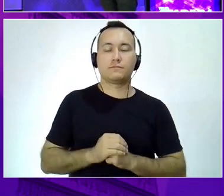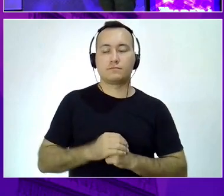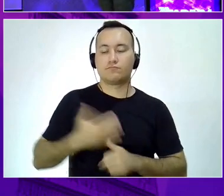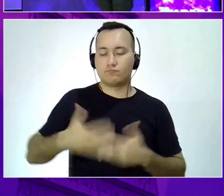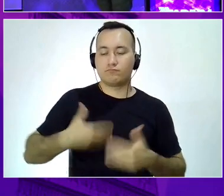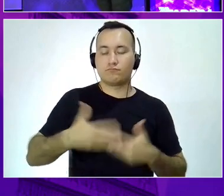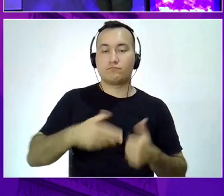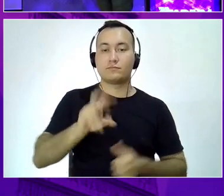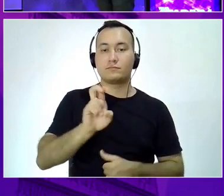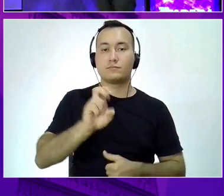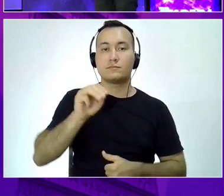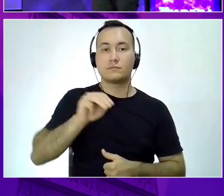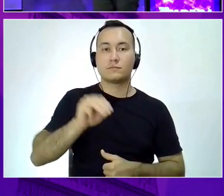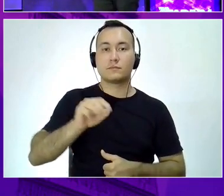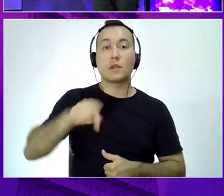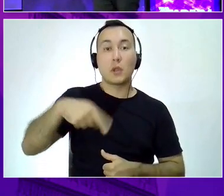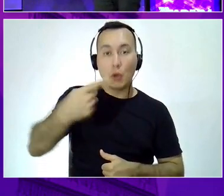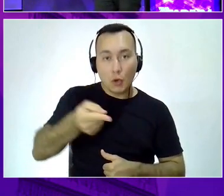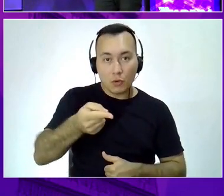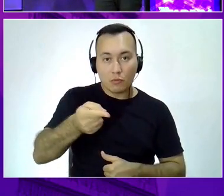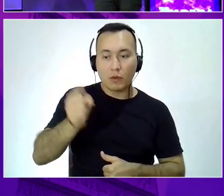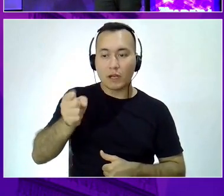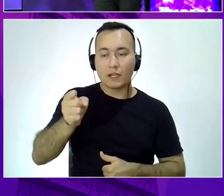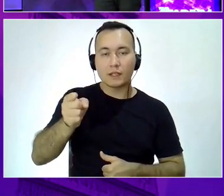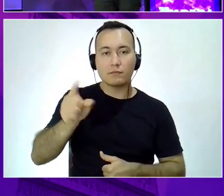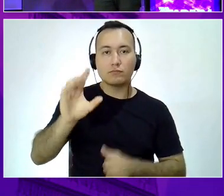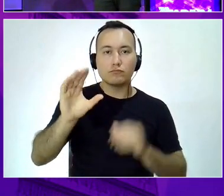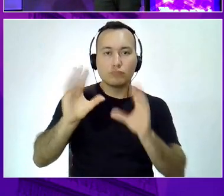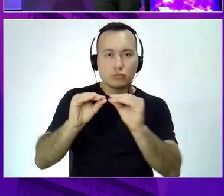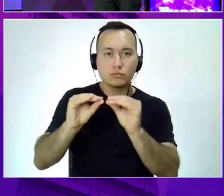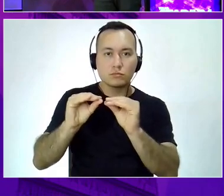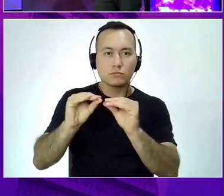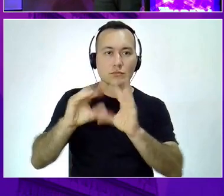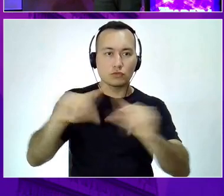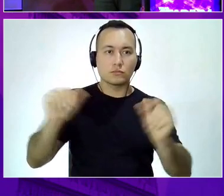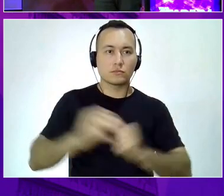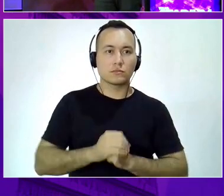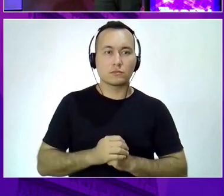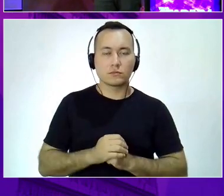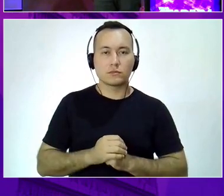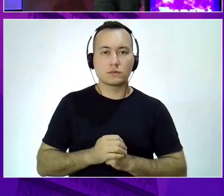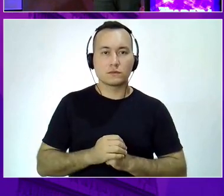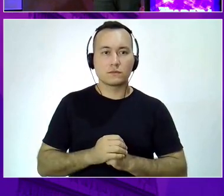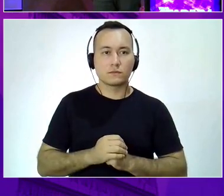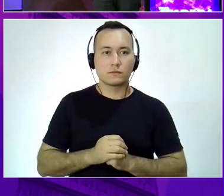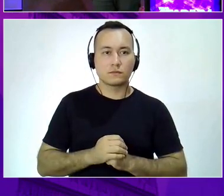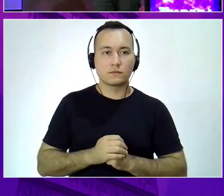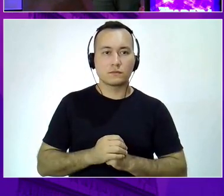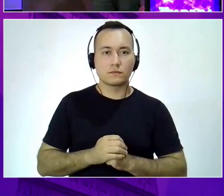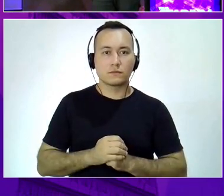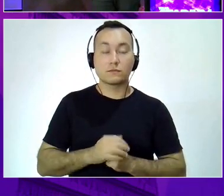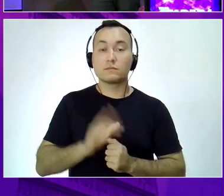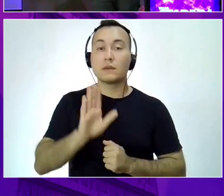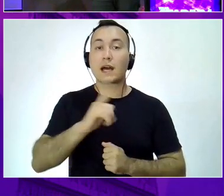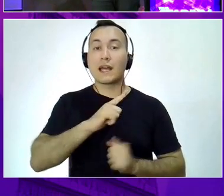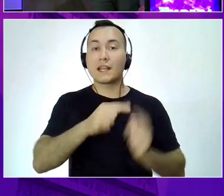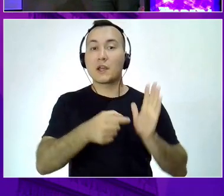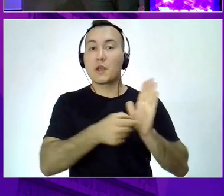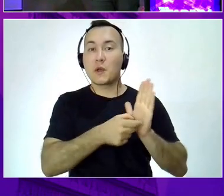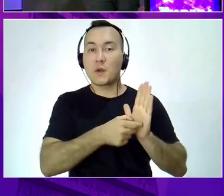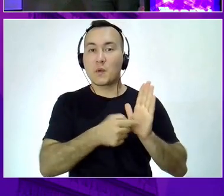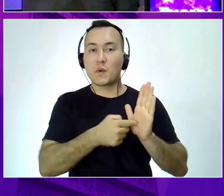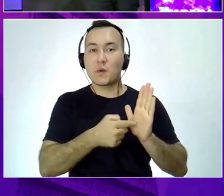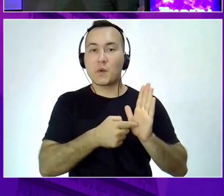dar dica do porquê, tá? Essa ferramenta, ela faz isso aqui, ó, com o seu mouse, a cada X tempos. Tá, tá,